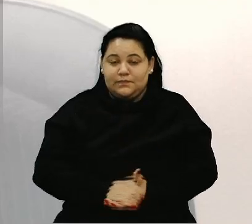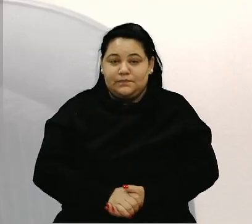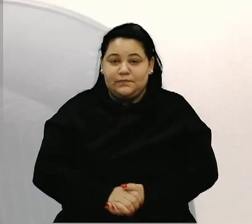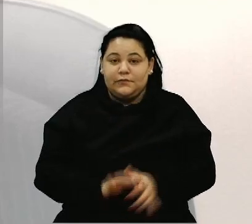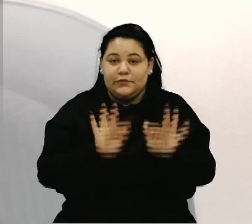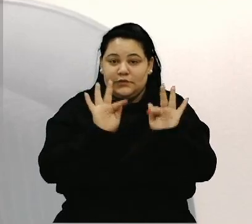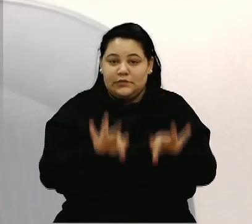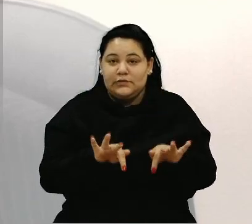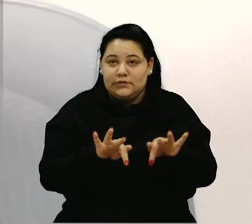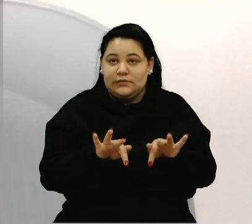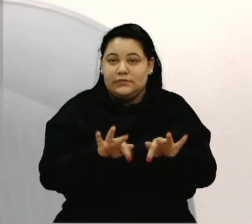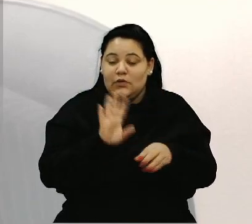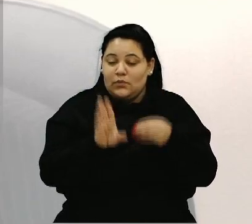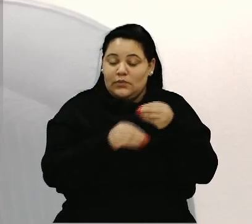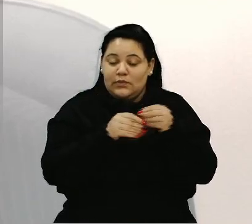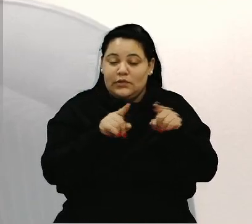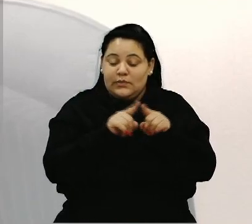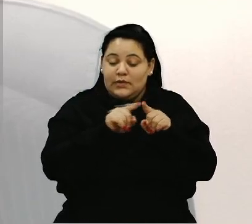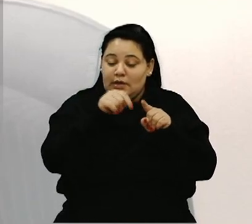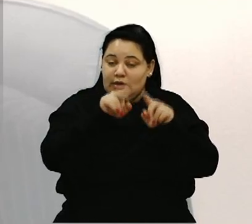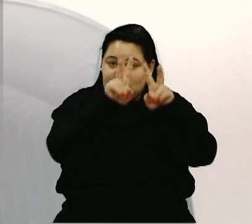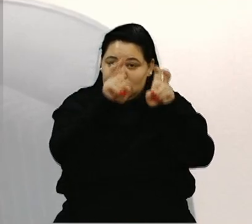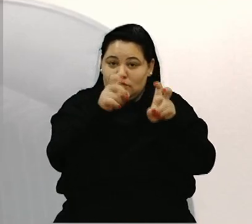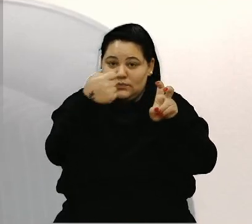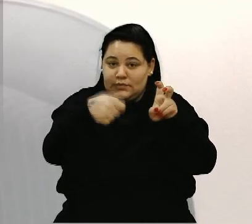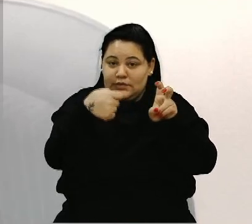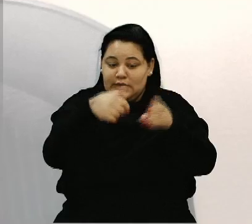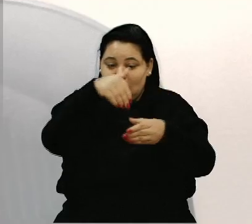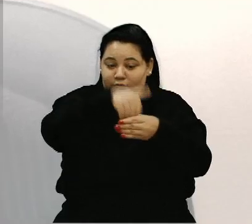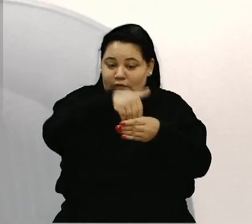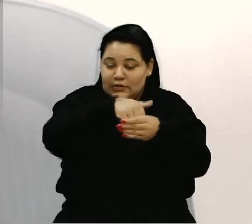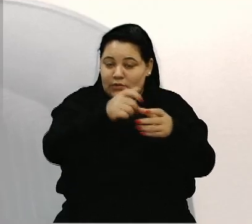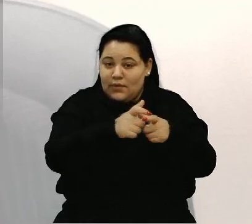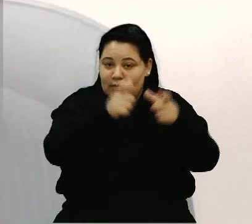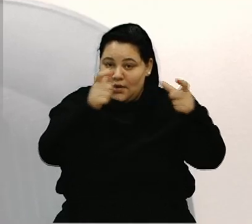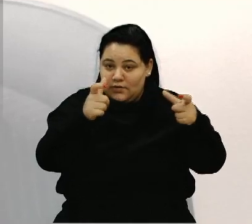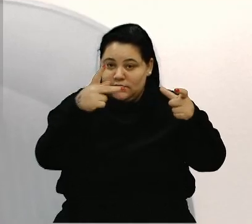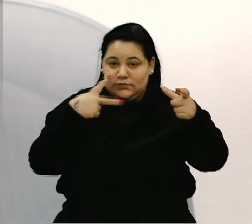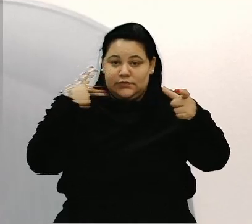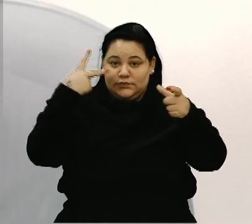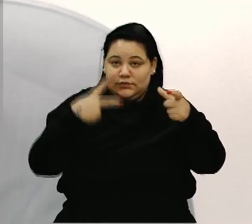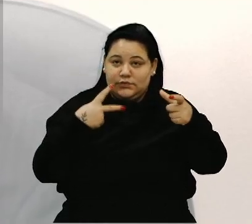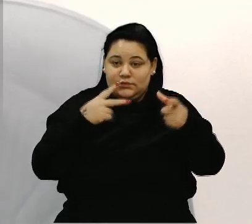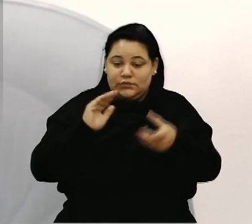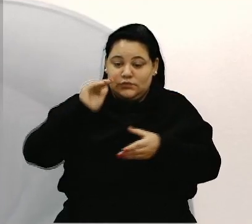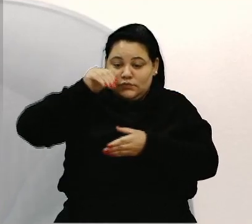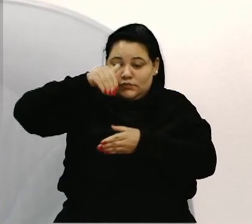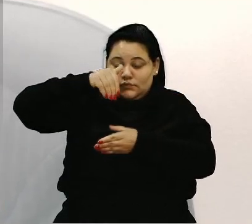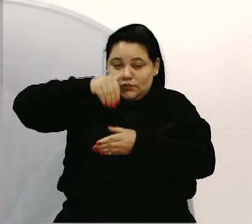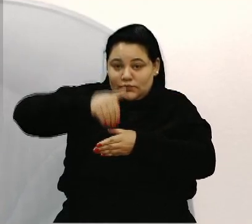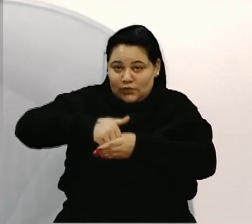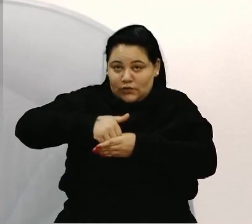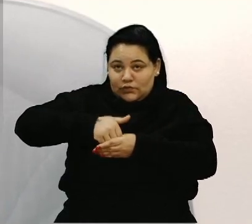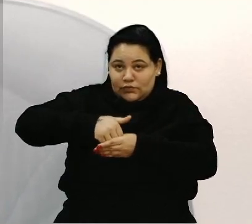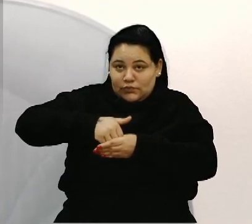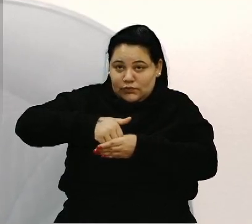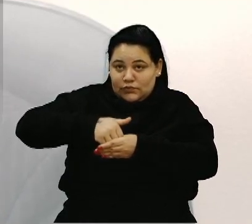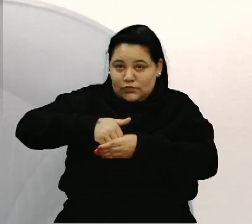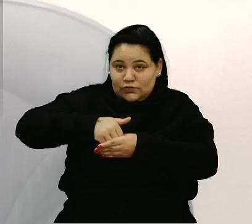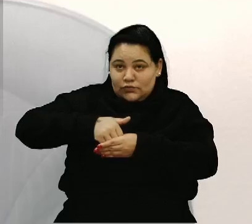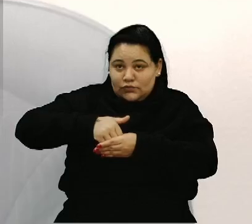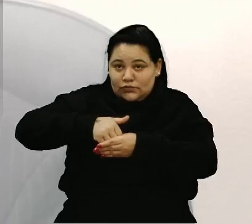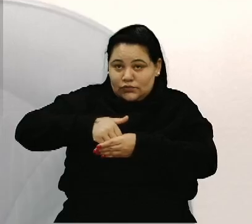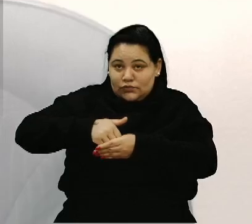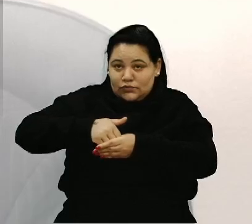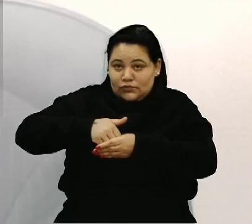Encerrando, cabe a ressalva de que esta matéria exige quórum de maioria qualificada, ou seja, o voto de 2/3 dos membros da Câmara Municipal para